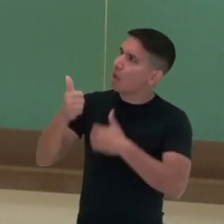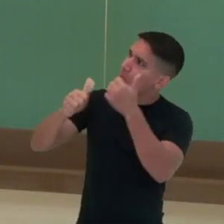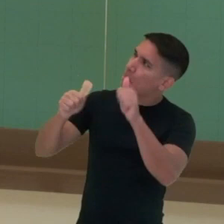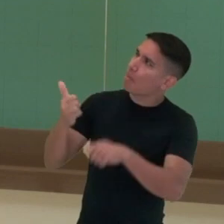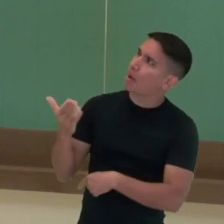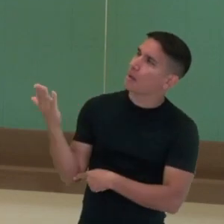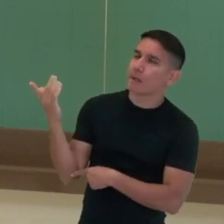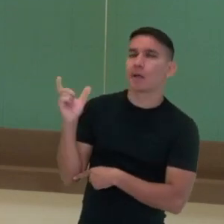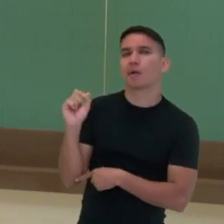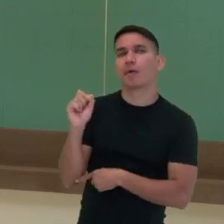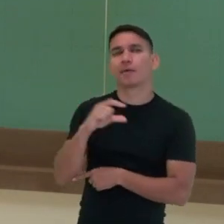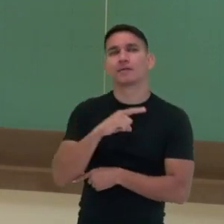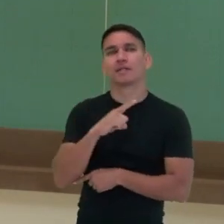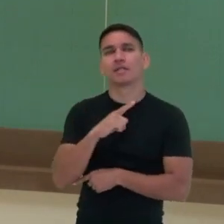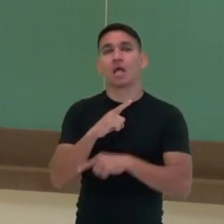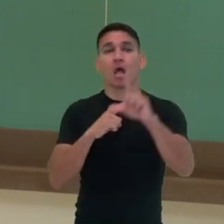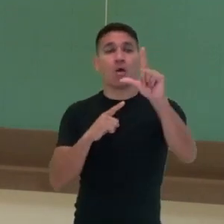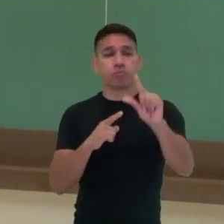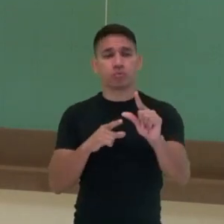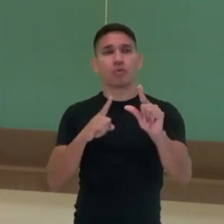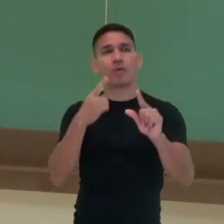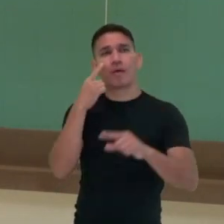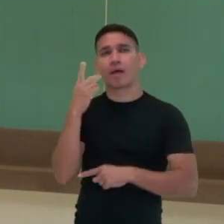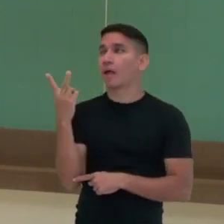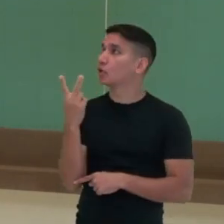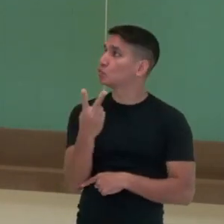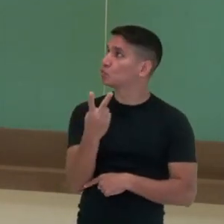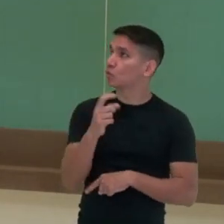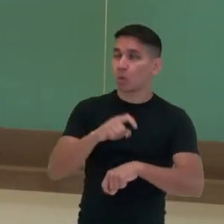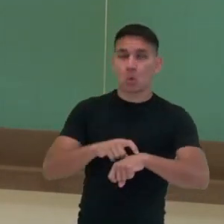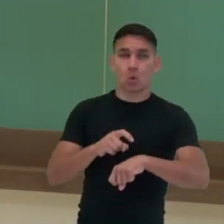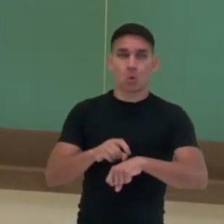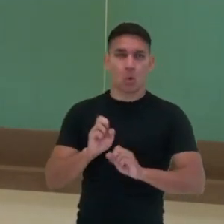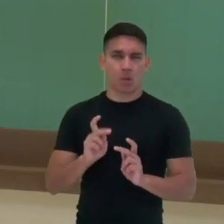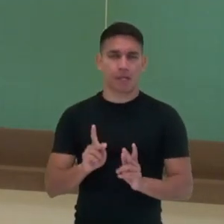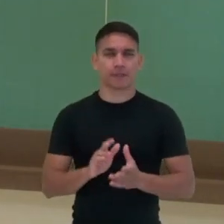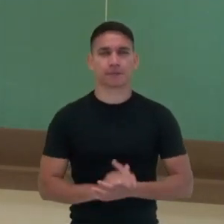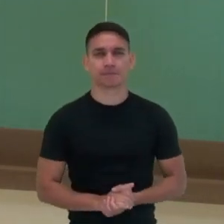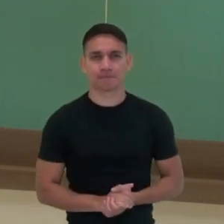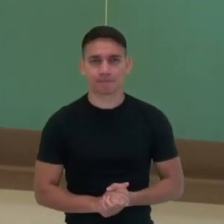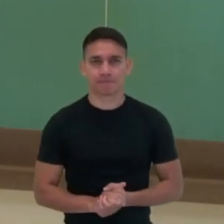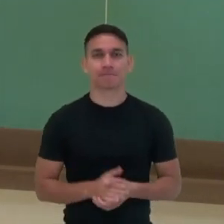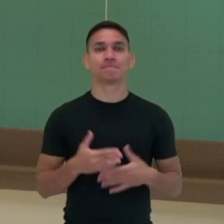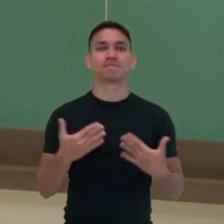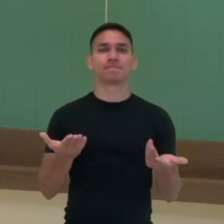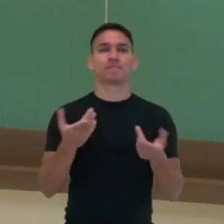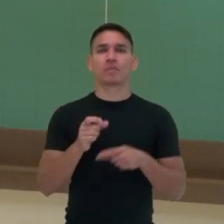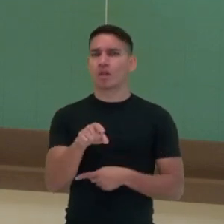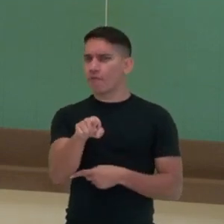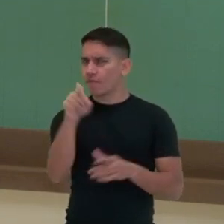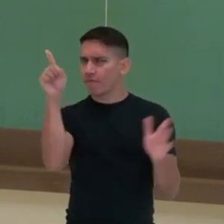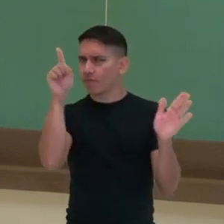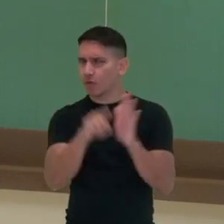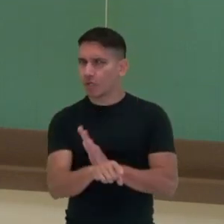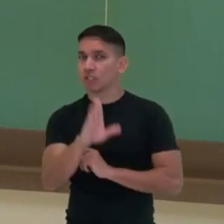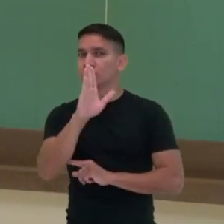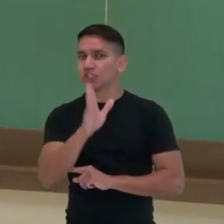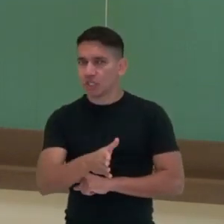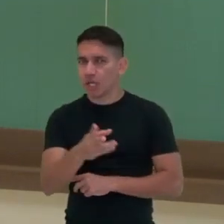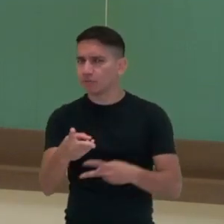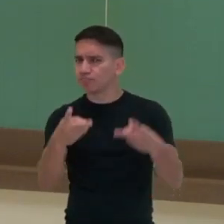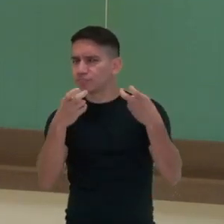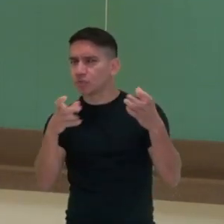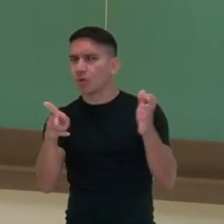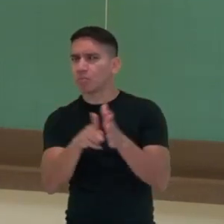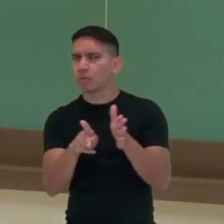nesse caso, o menorzinho vai ser esse aqui, né, de 2 horas, tá bom? Beleza? Então, tá bom, né? E você, já ouviu falar em